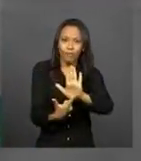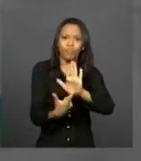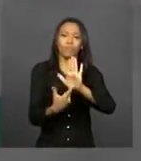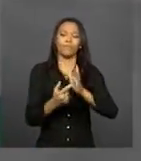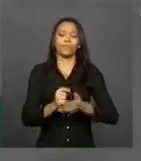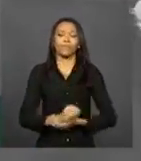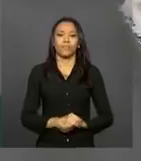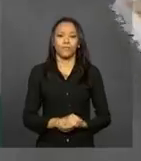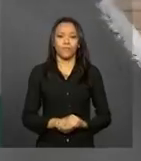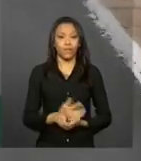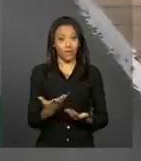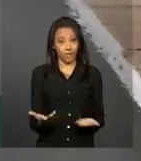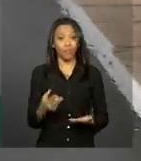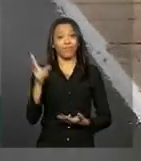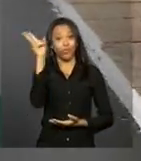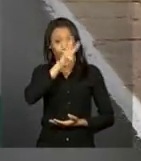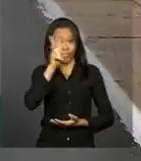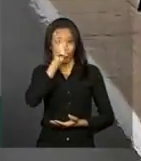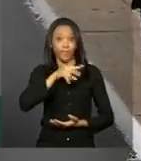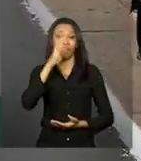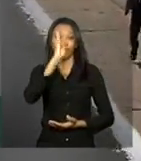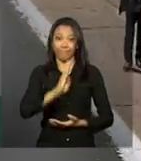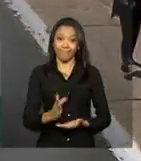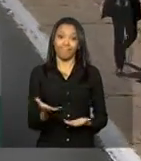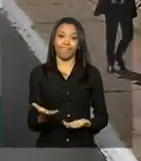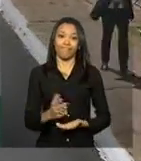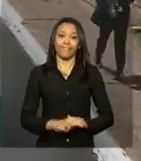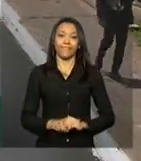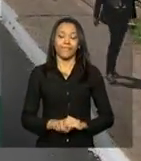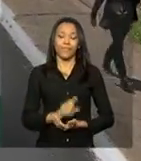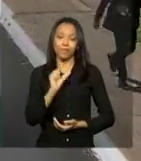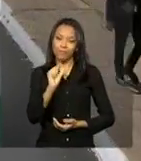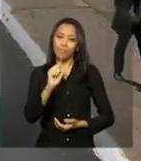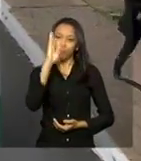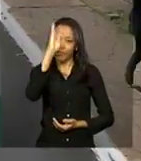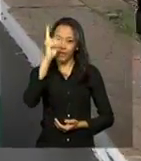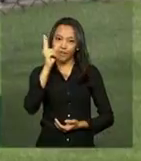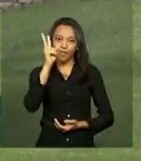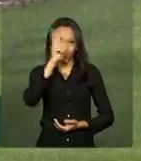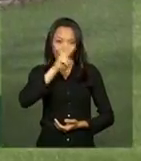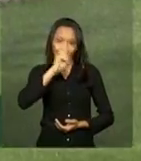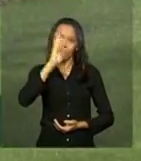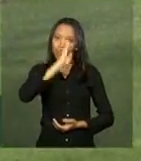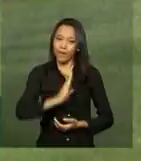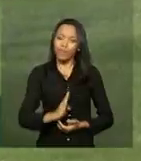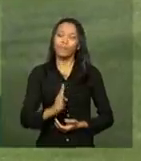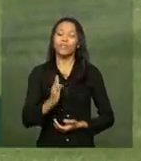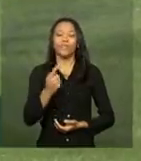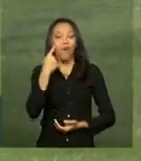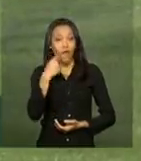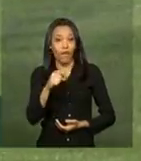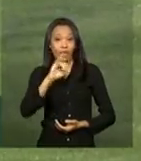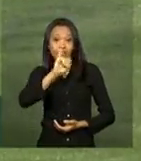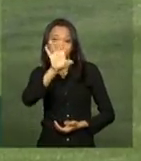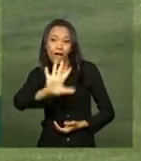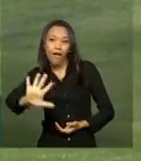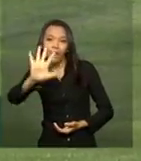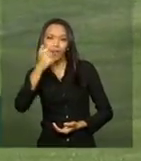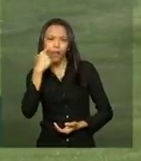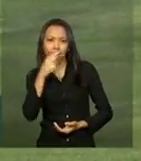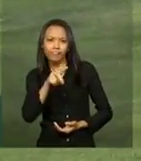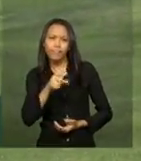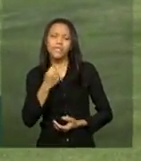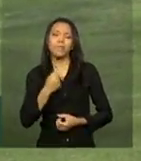Momento histórico, né, Luciano? Pois é, contar um pouco da história, né, do Brasil. com suas próprias imagens. E que se repete a